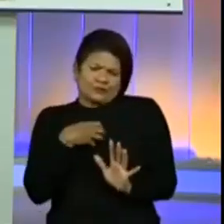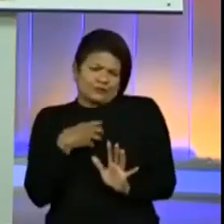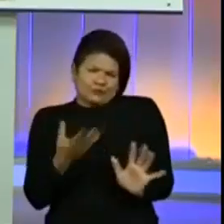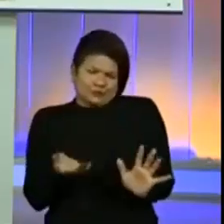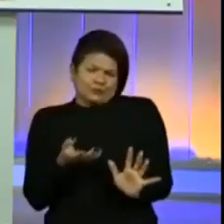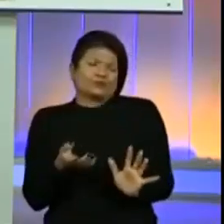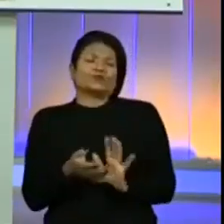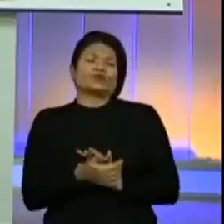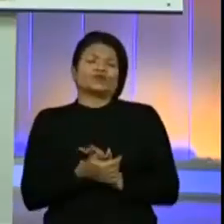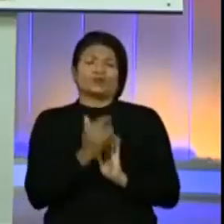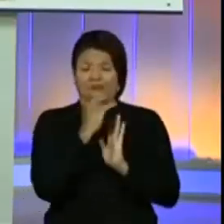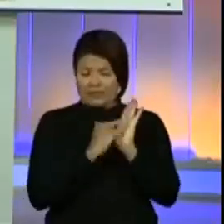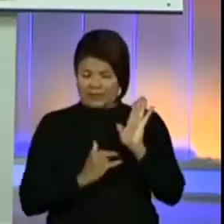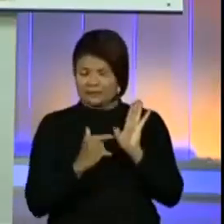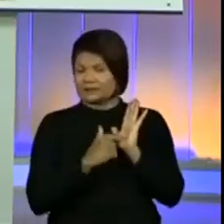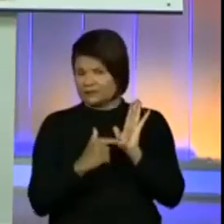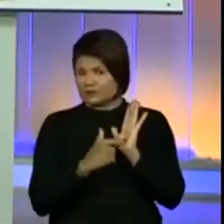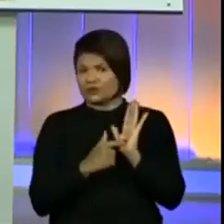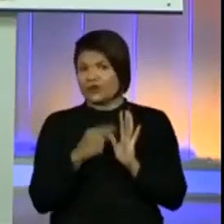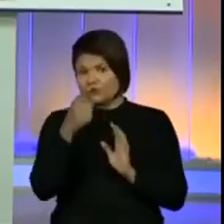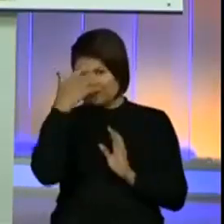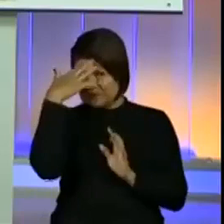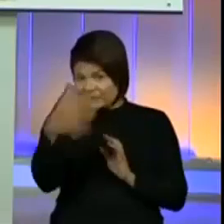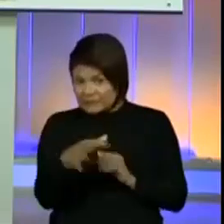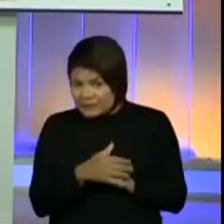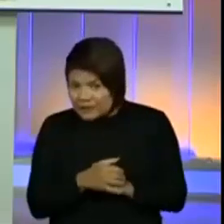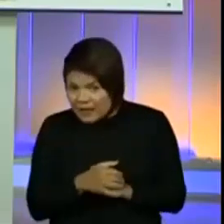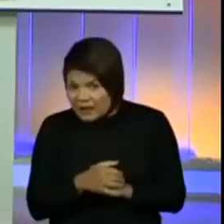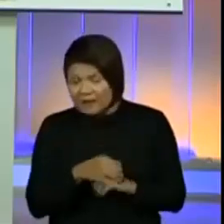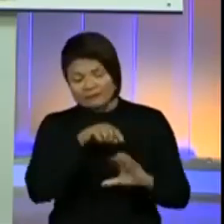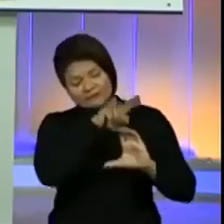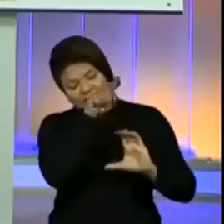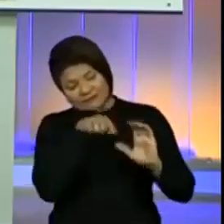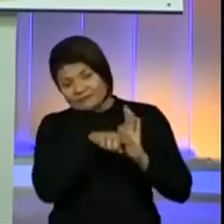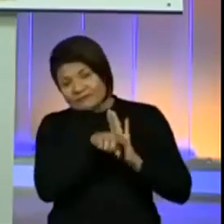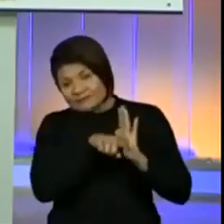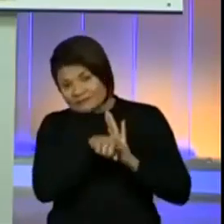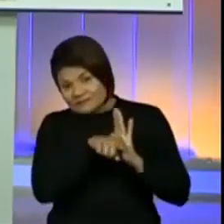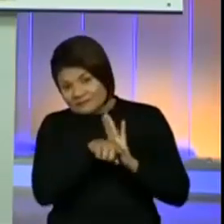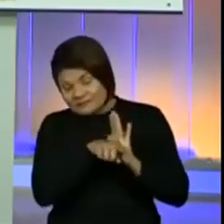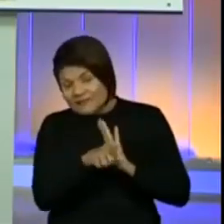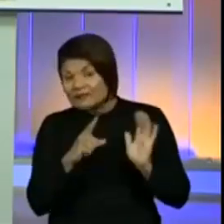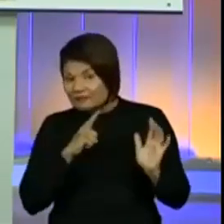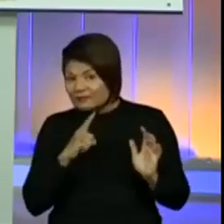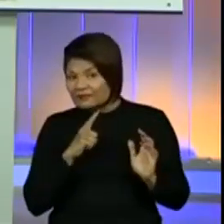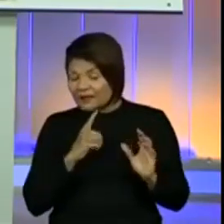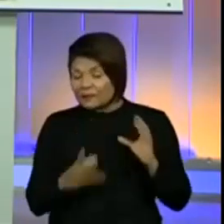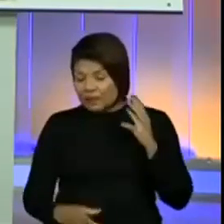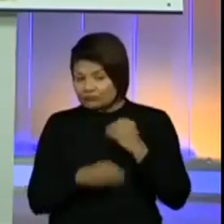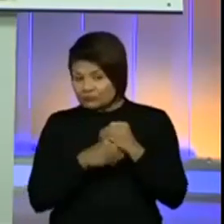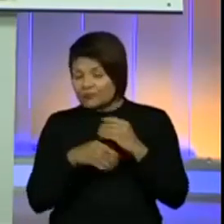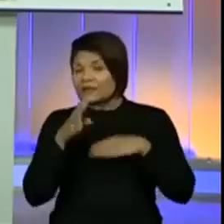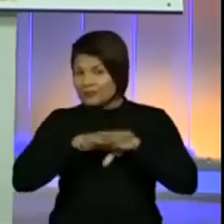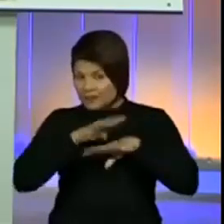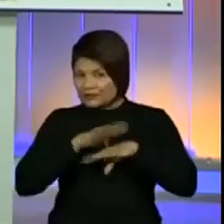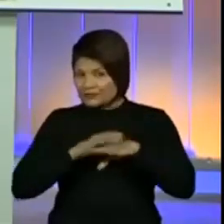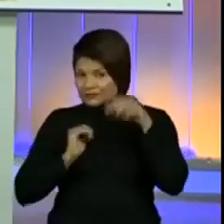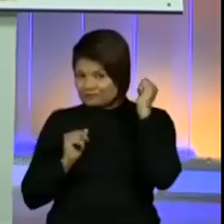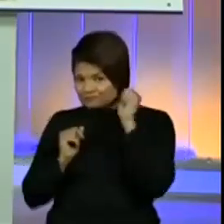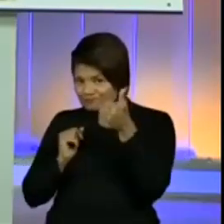um gênero de texto que é Você Sabia, com informações científicas, para atrelar a essa aula de matemática. Vamos